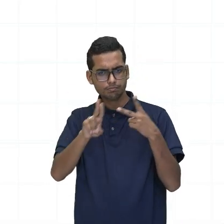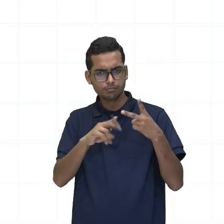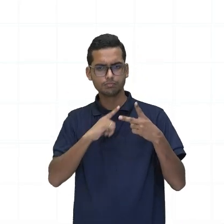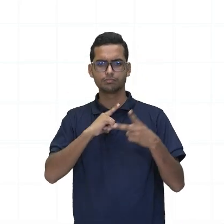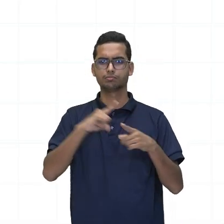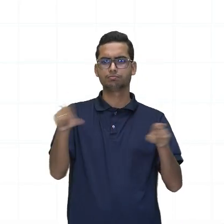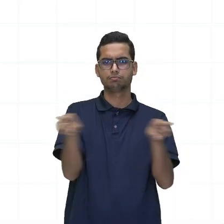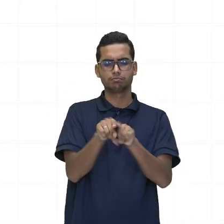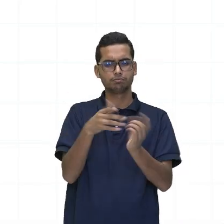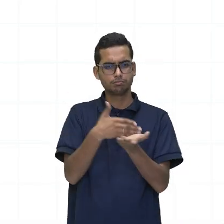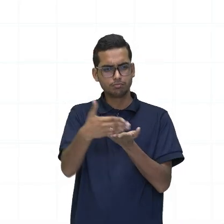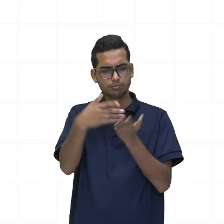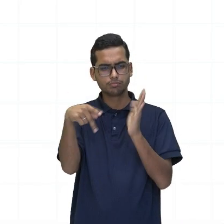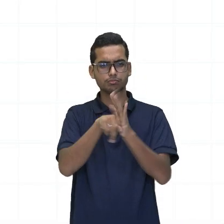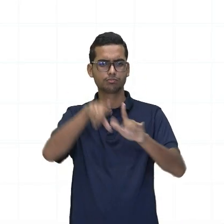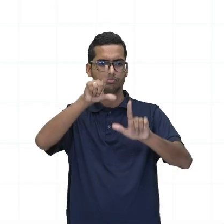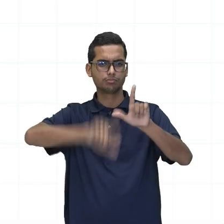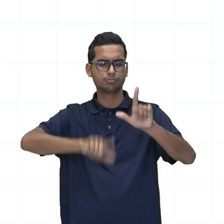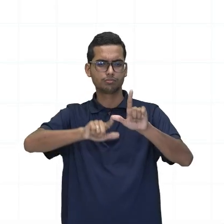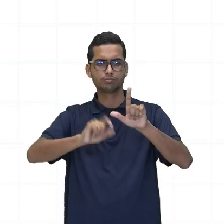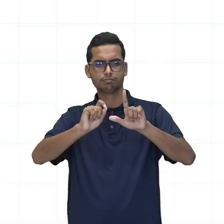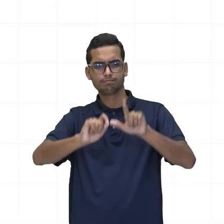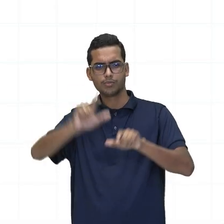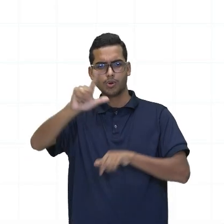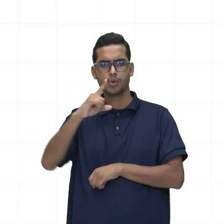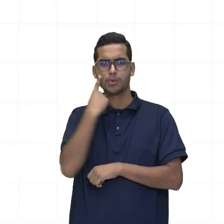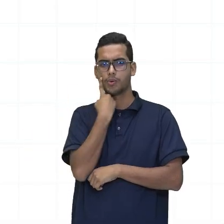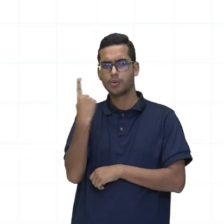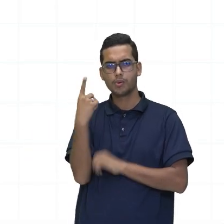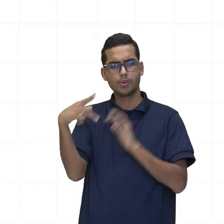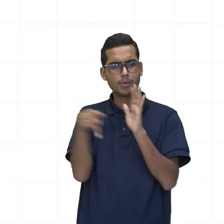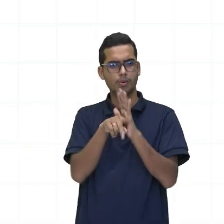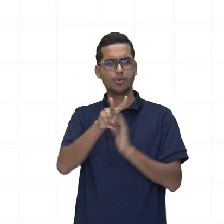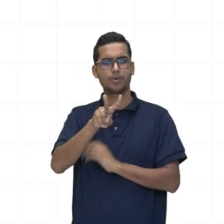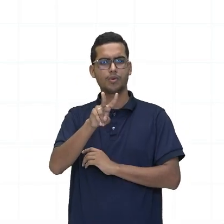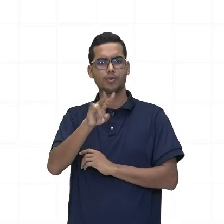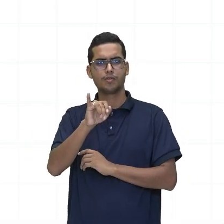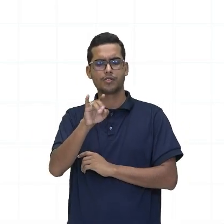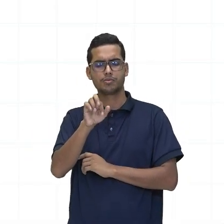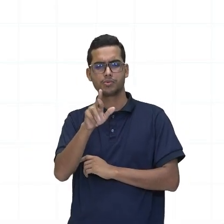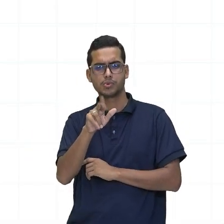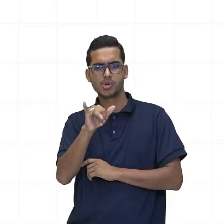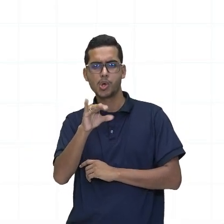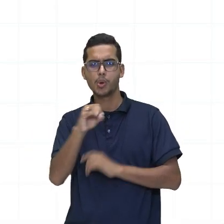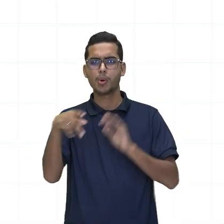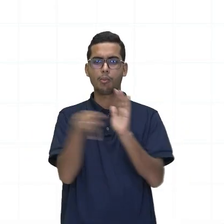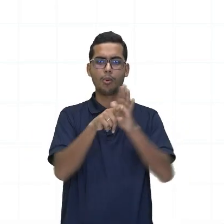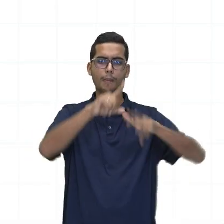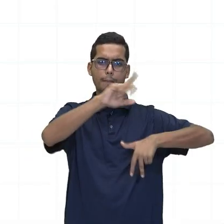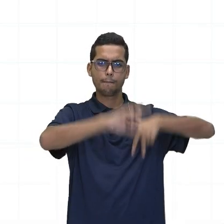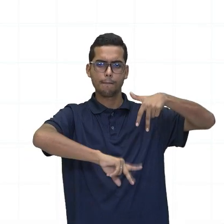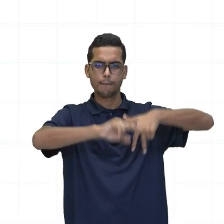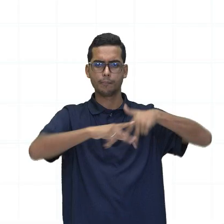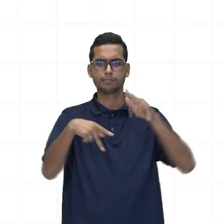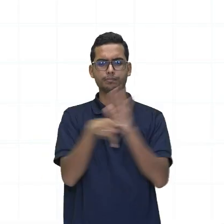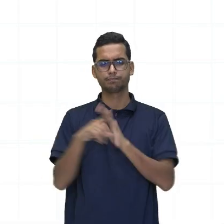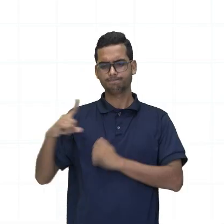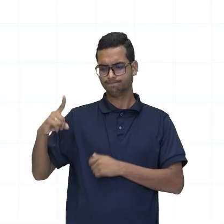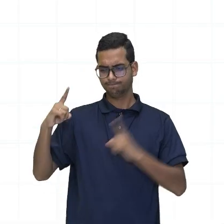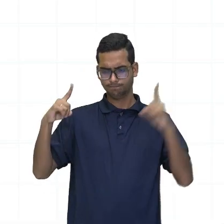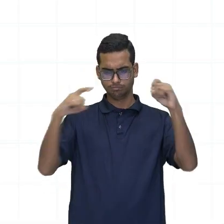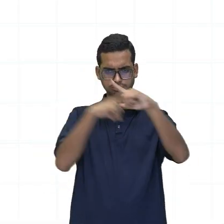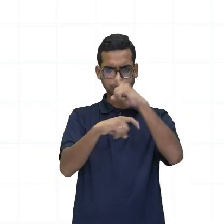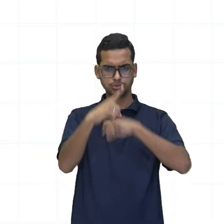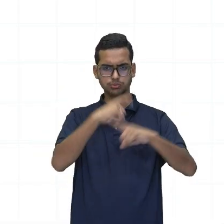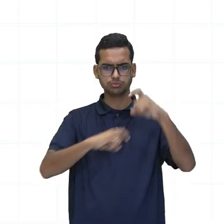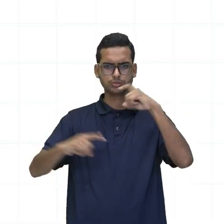com inicial maiúscula, é o víbrio, é o gênero desse micro-organismo, e o